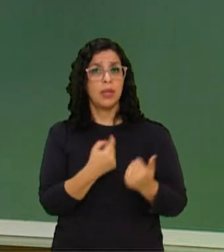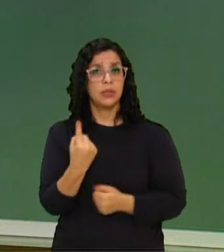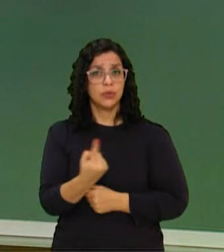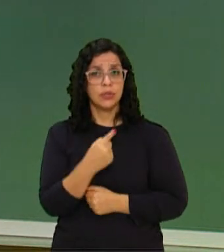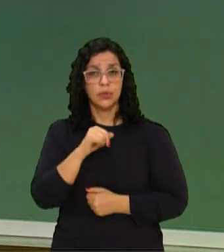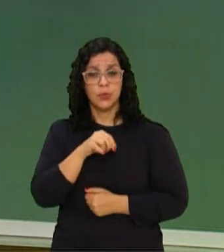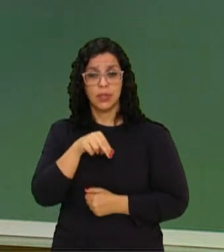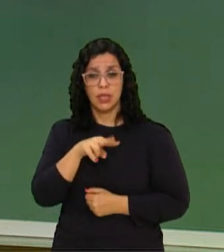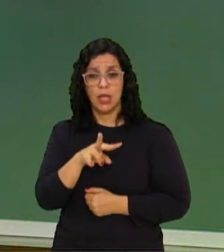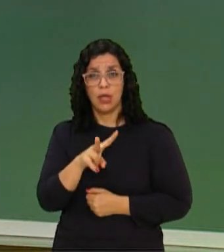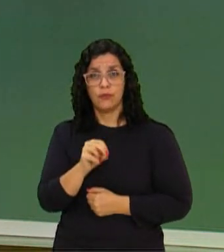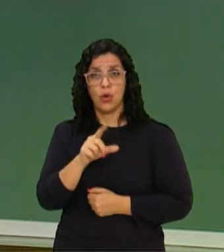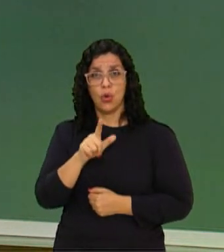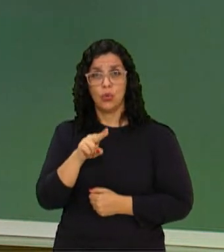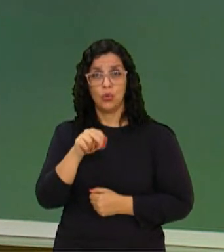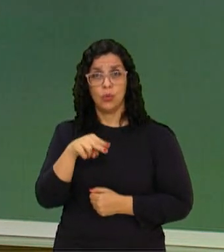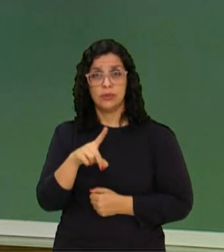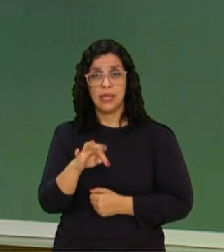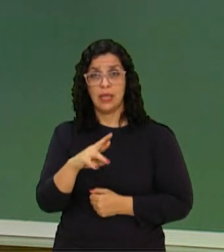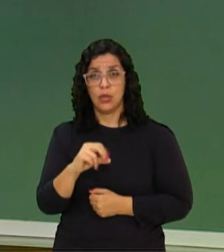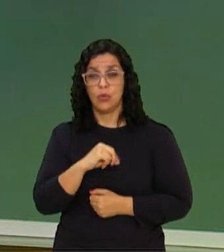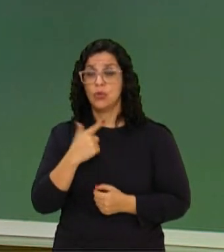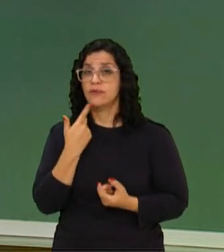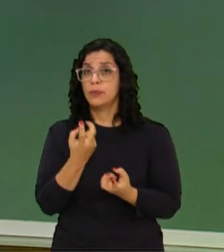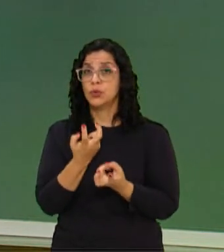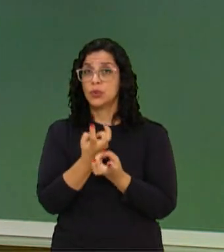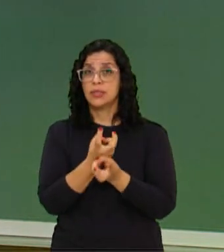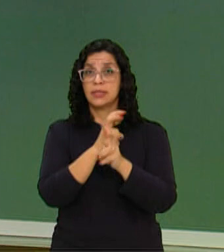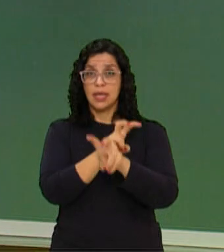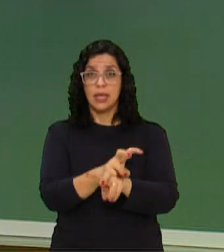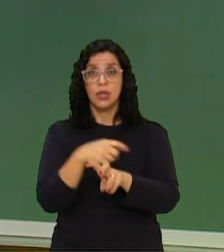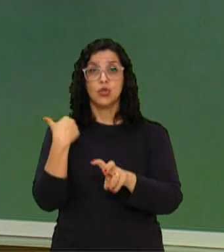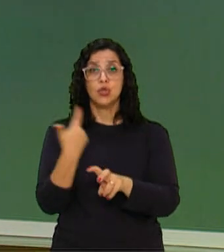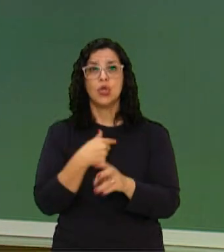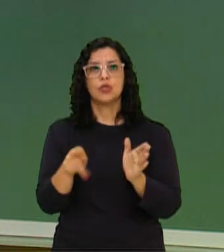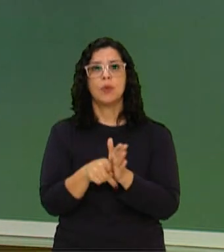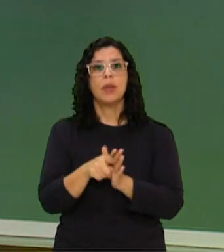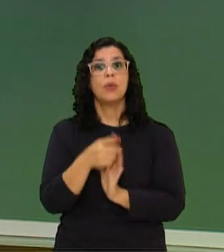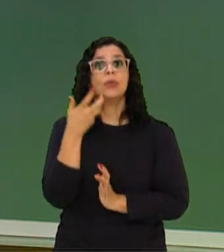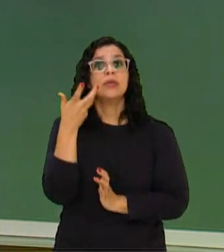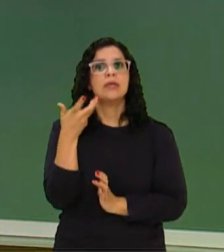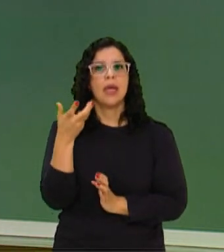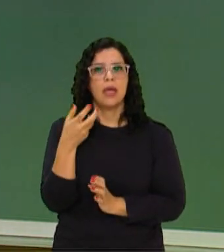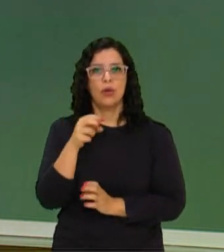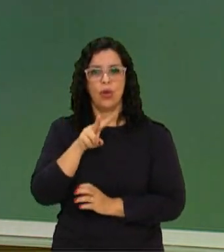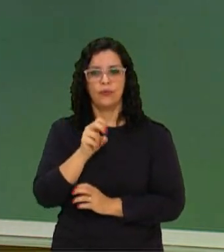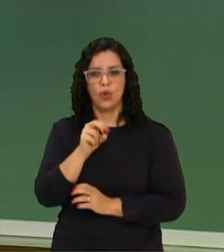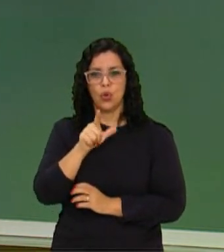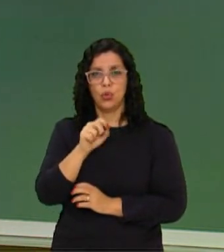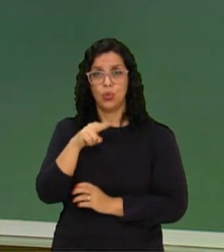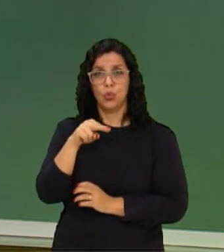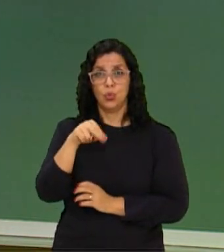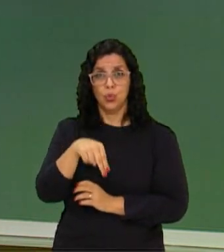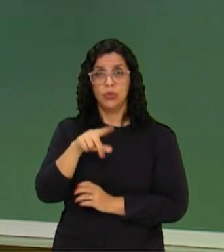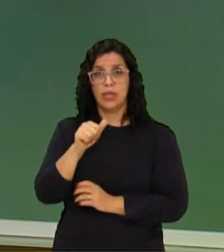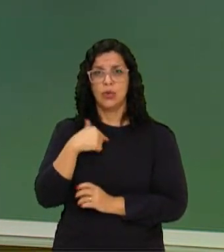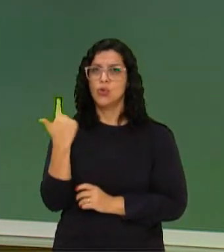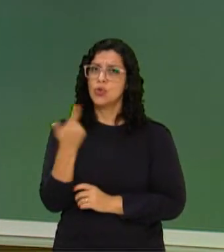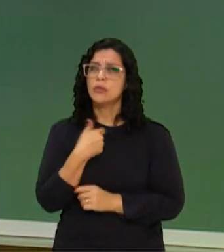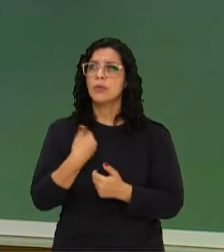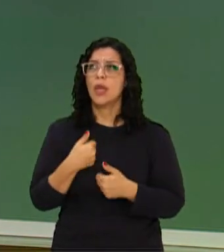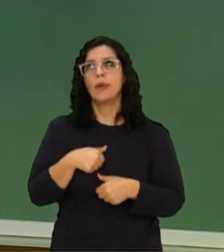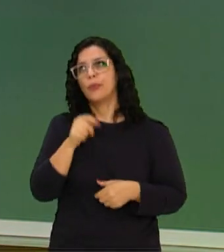Gente, ali no anterior, quando a gente falou em esquelético, a gente tem a contração voluntária, ou seja, depende da nossa vontade.